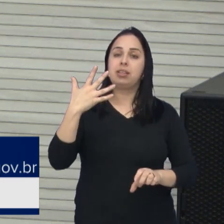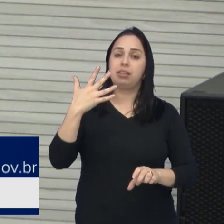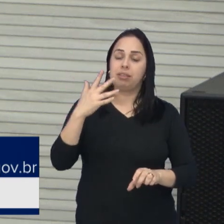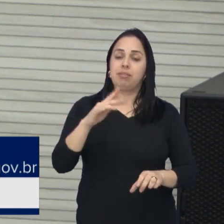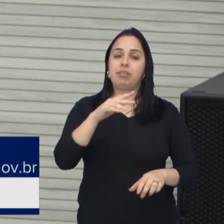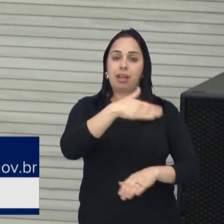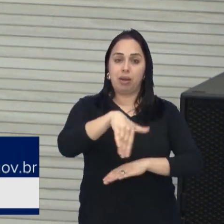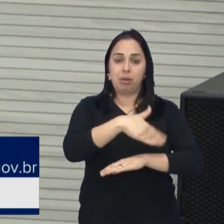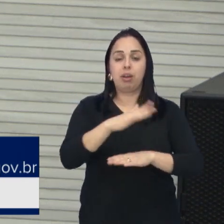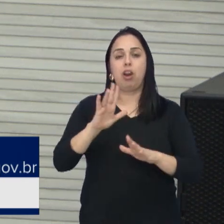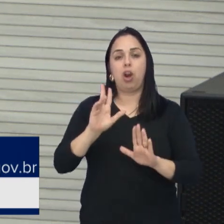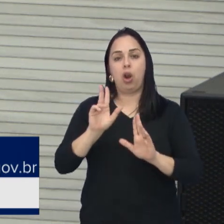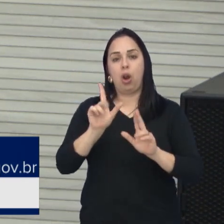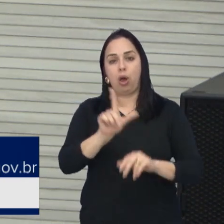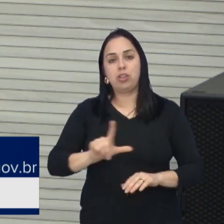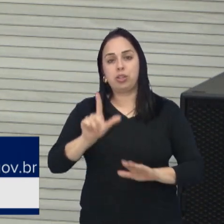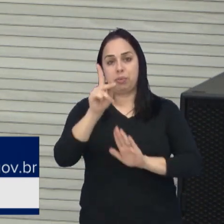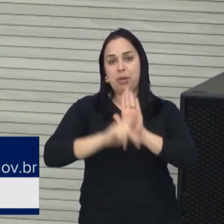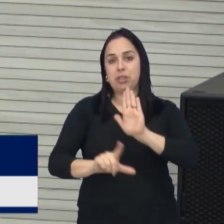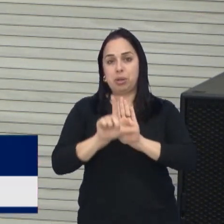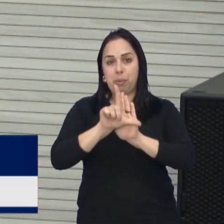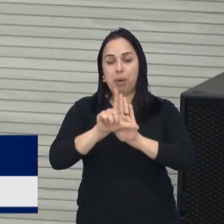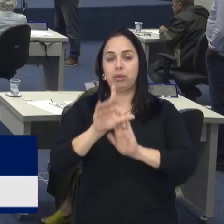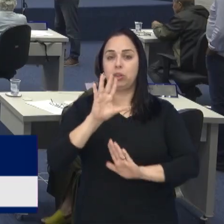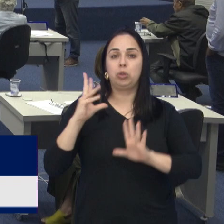bom, é lógico, todo mundo vota, né? Obrigado.